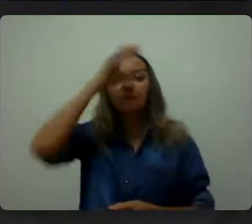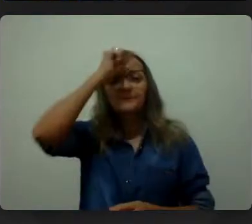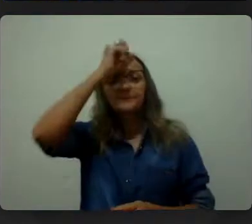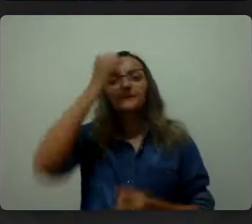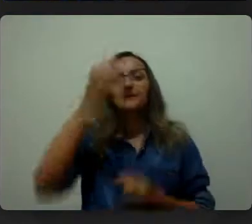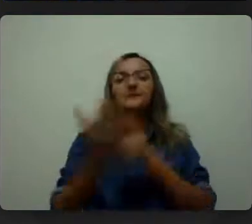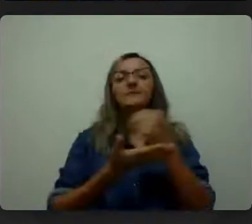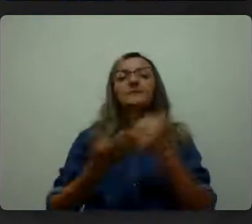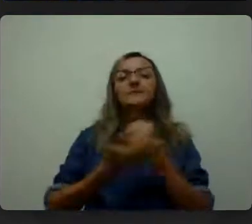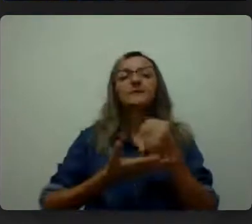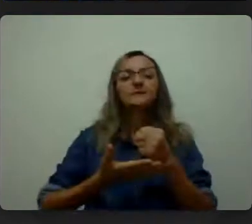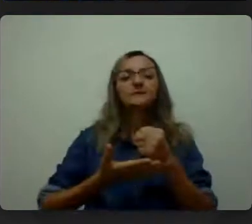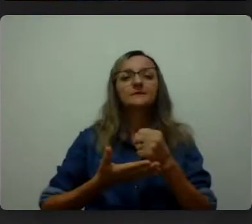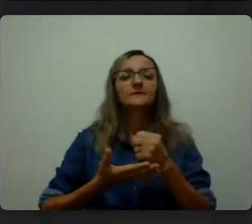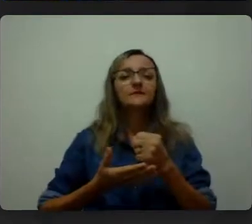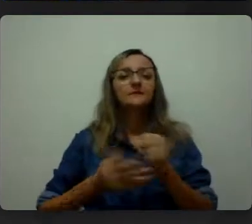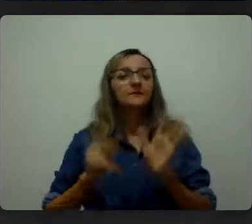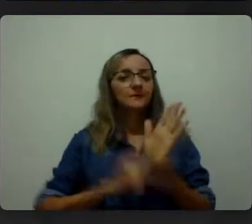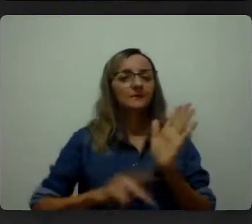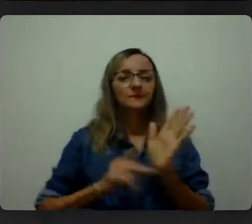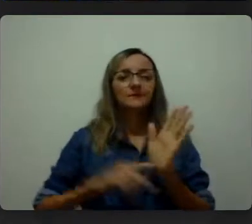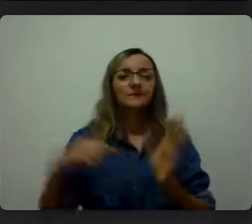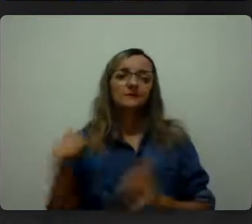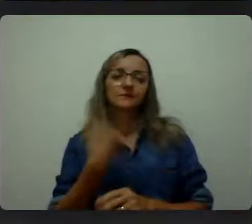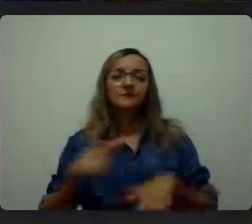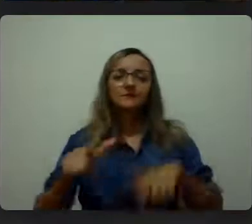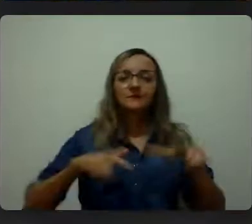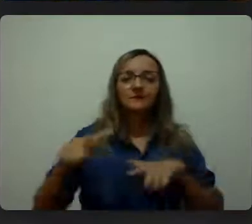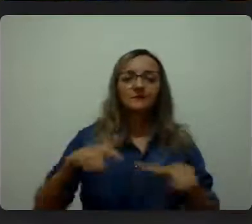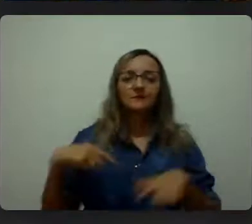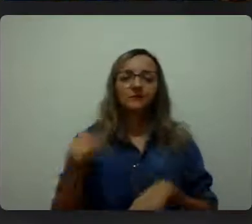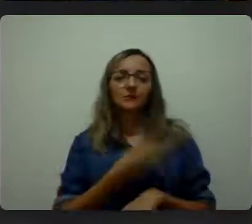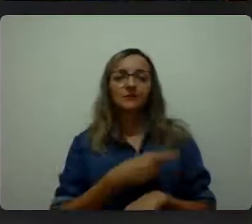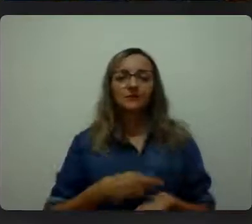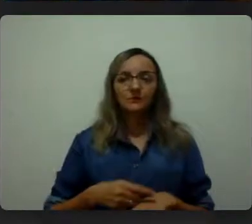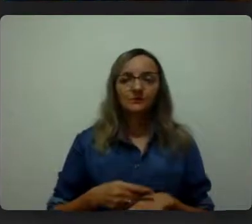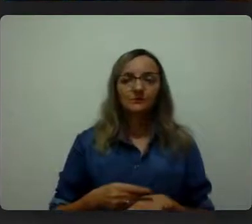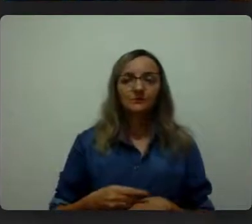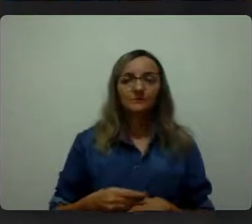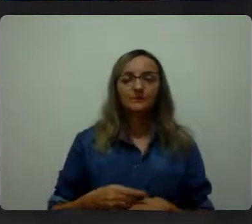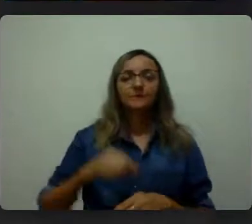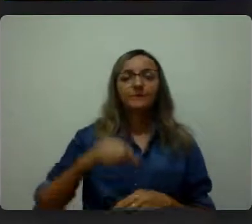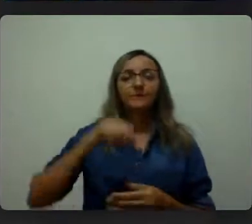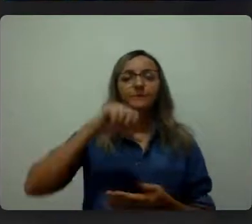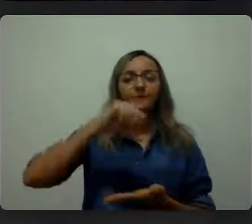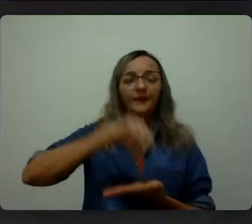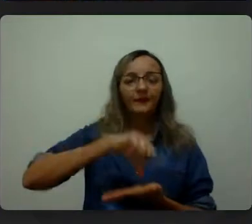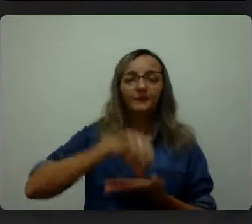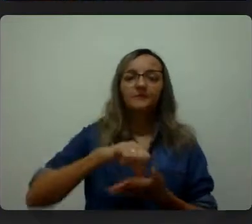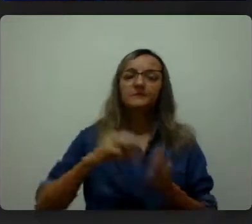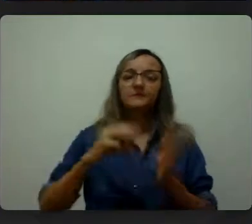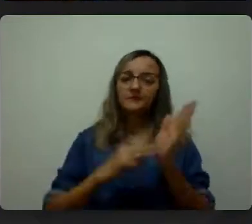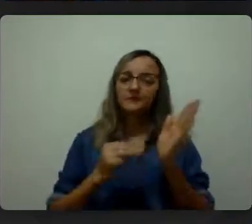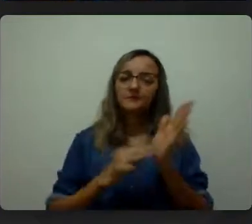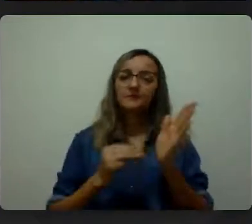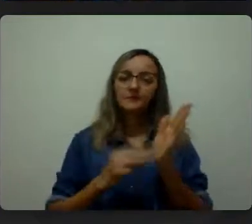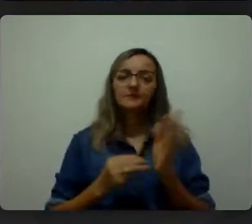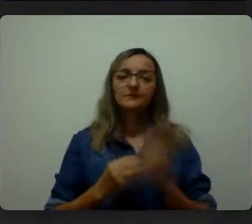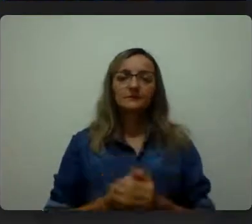aí você colocar isso em prática, né? Aí, pensando nos alunos, certo? Aí, colocar isso em prática